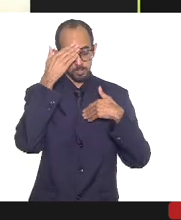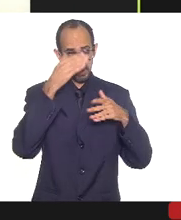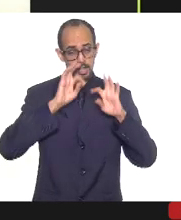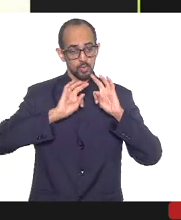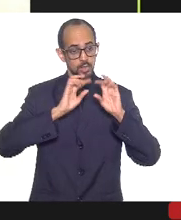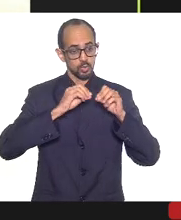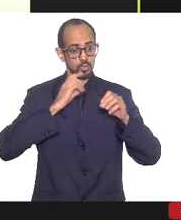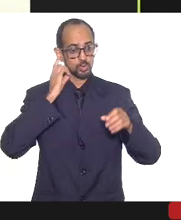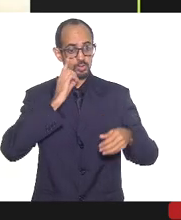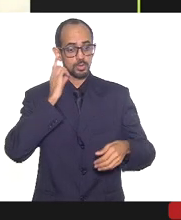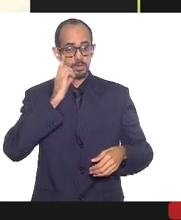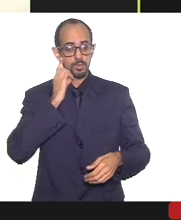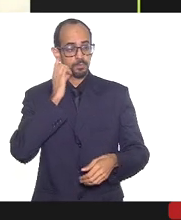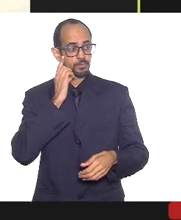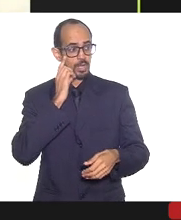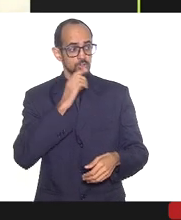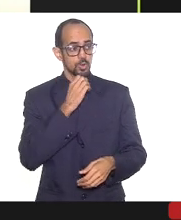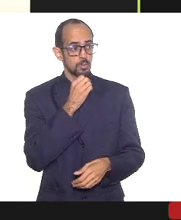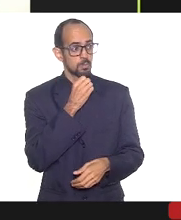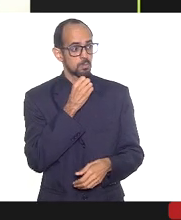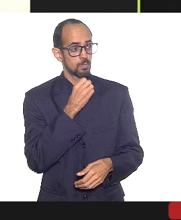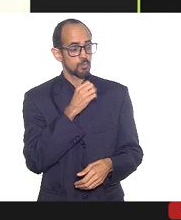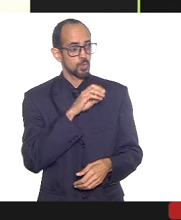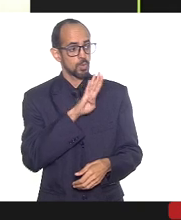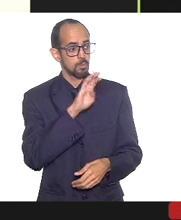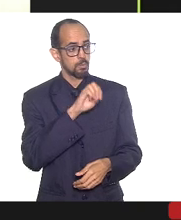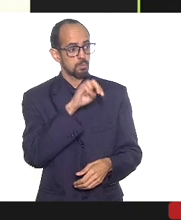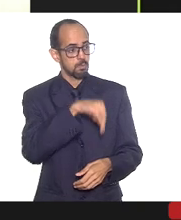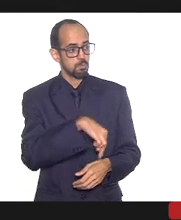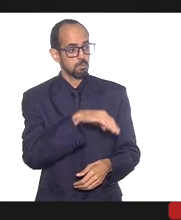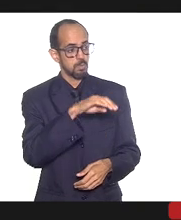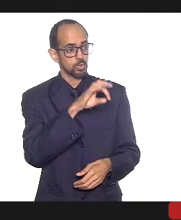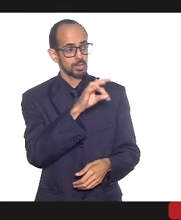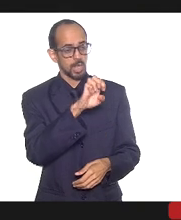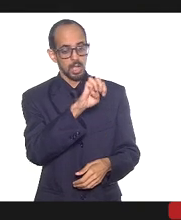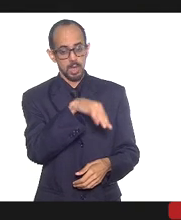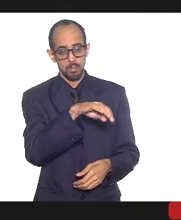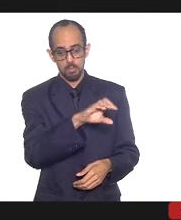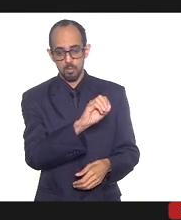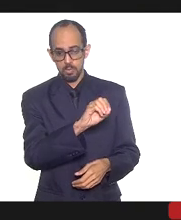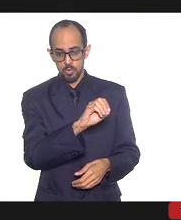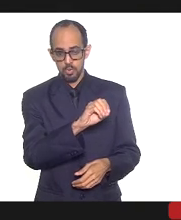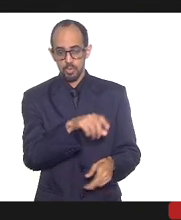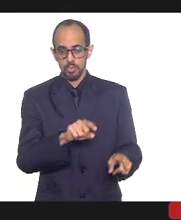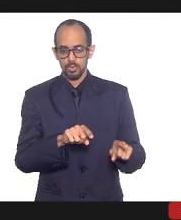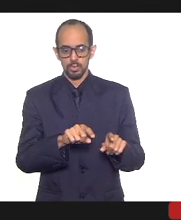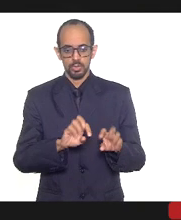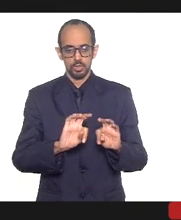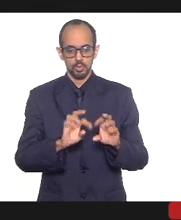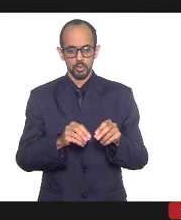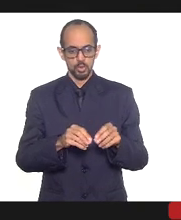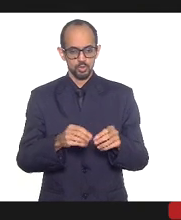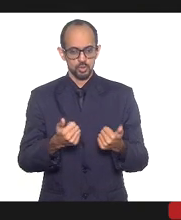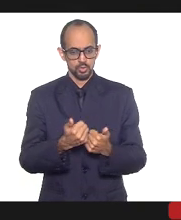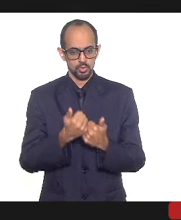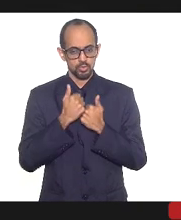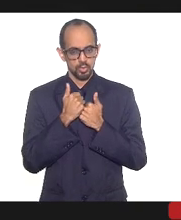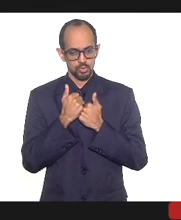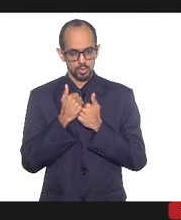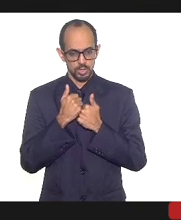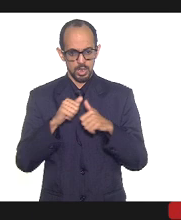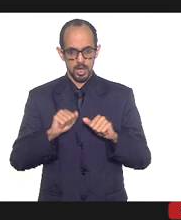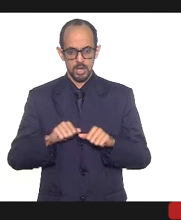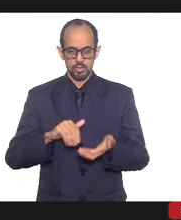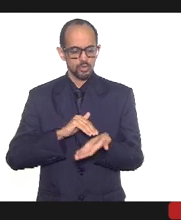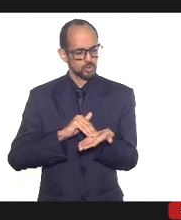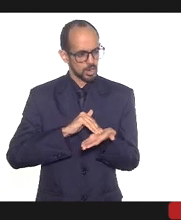presentes, Sérgio Fernandes, Bom Tempo, todos aqueles que de alguma forma ajudaram e tiveram presentes, ao secretário também, por todo